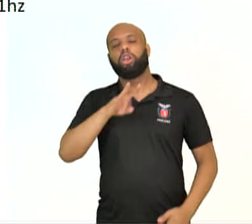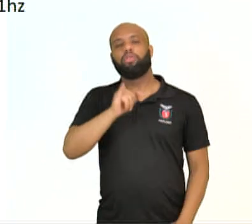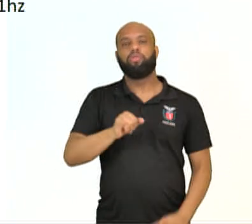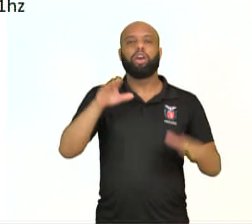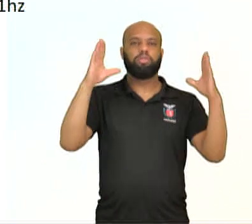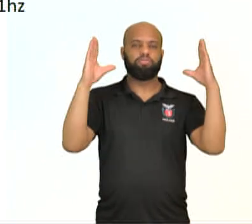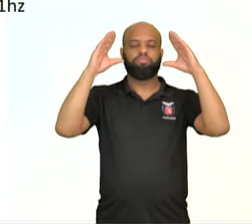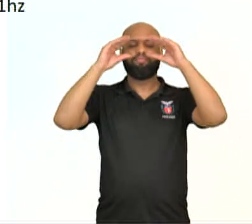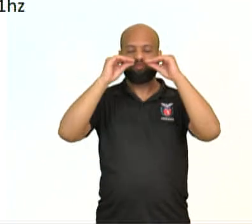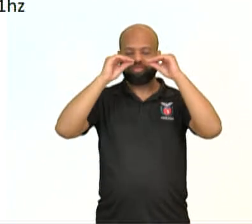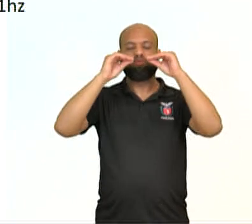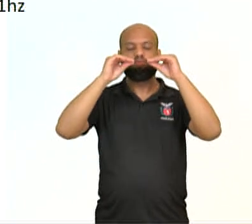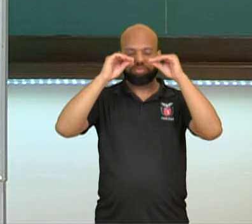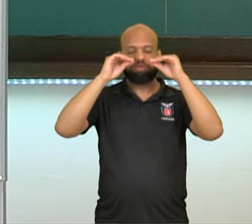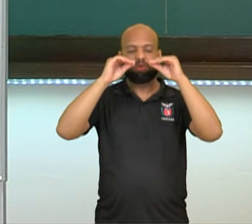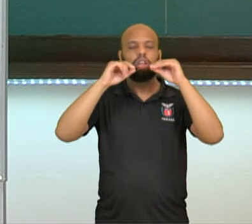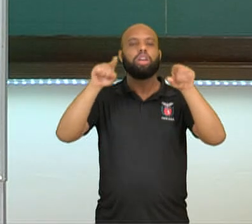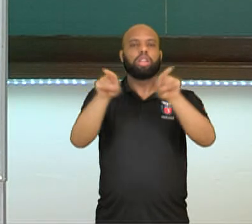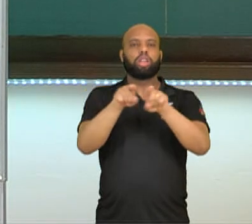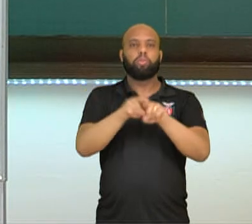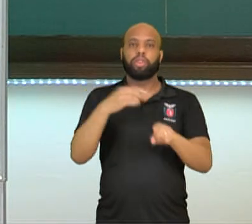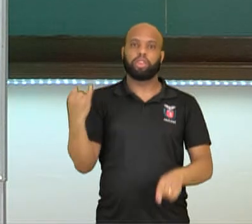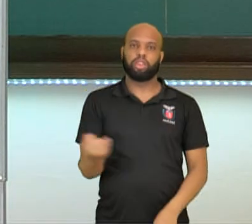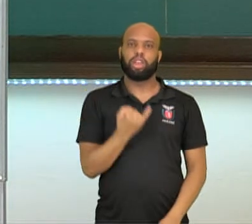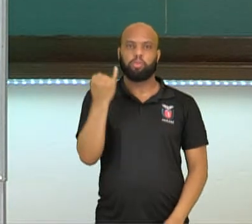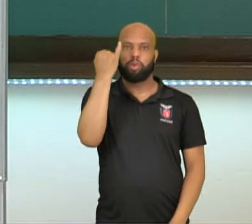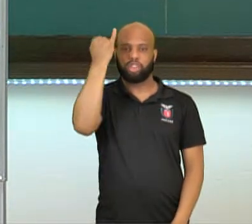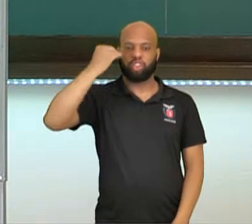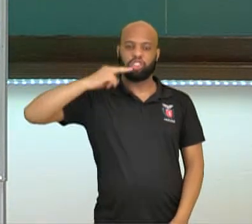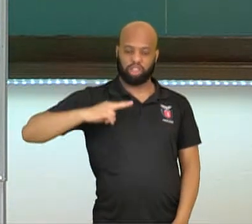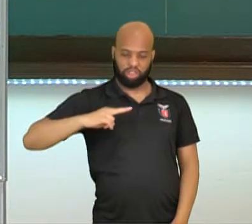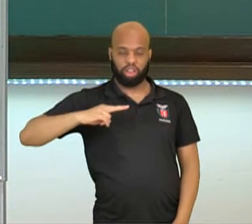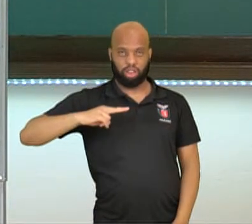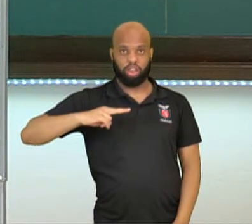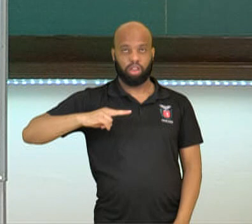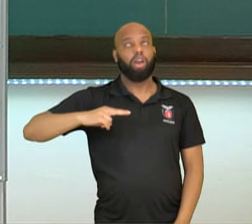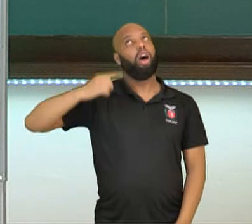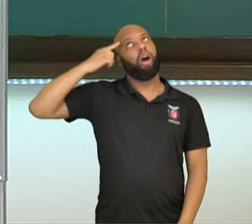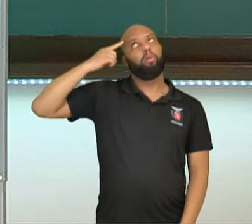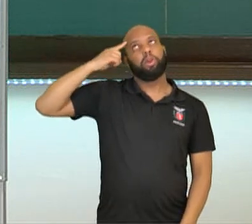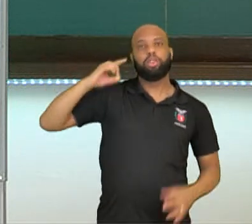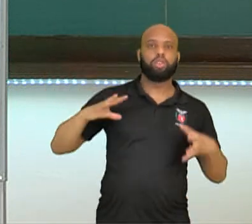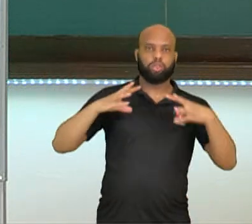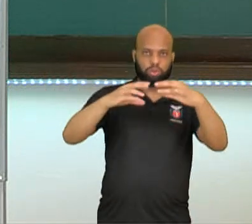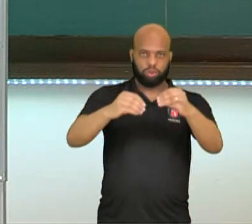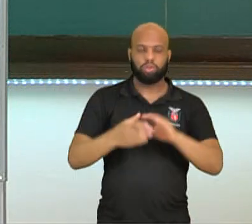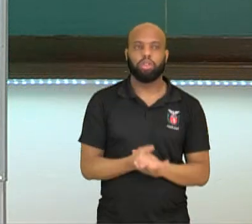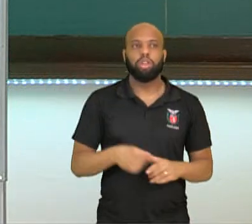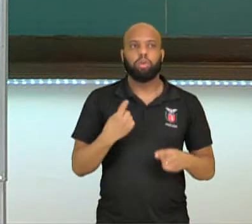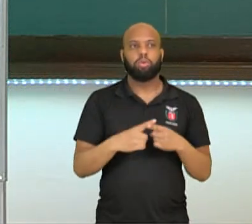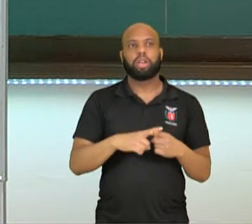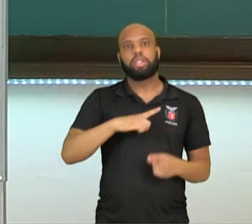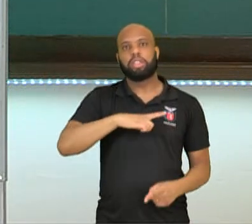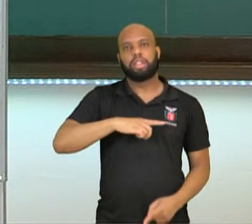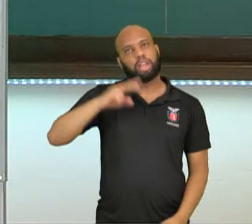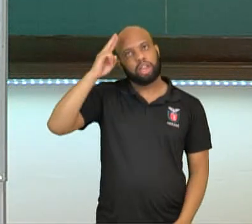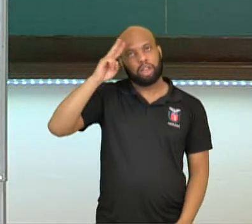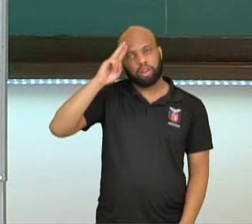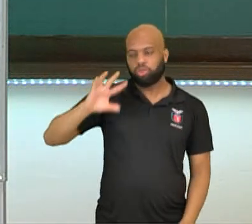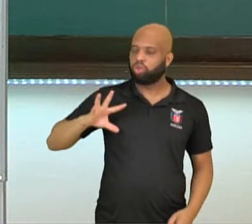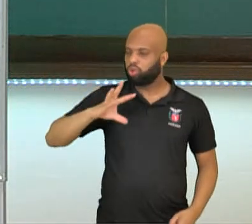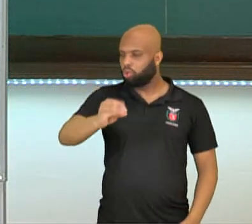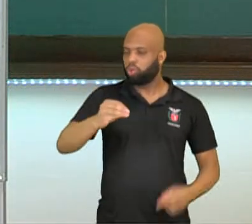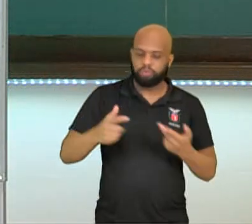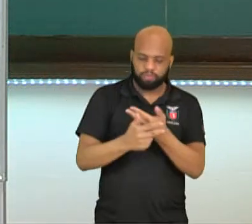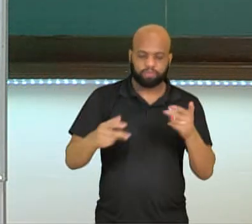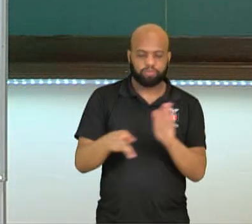os olhos, eu vou estar deitado nesse momento e repassando mentalmente lá, lembrando de todas essas partes do meu corpo